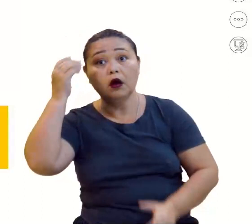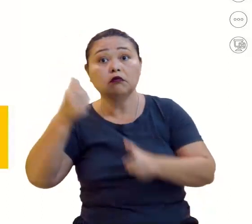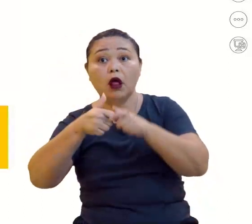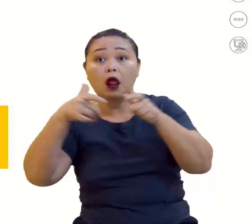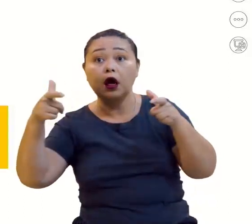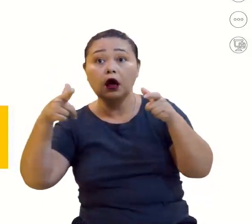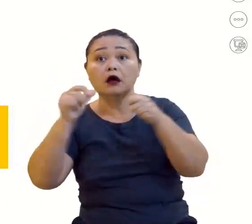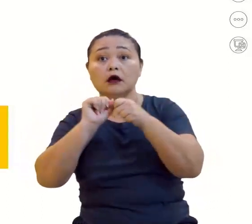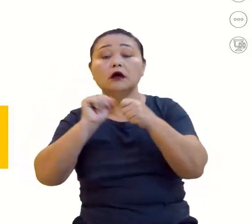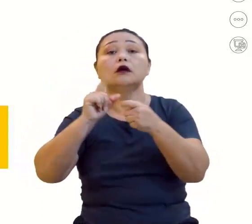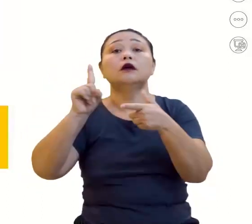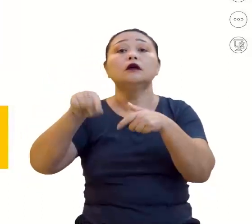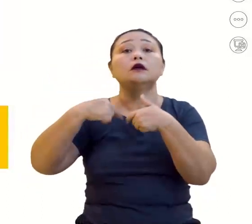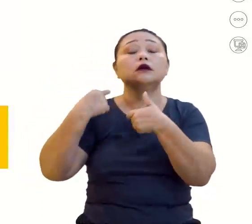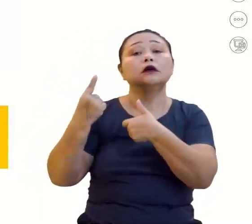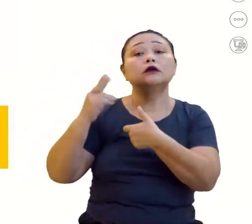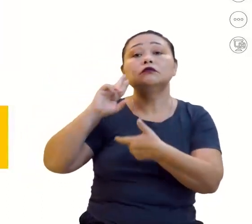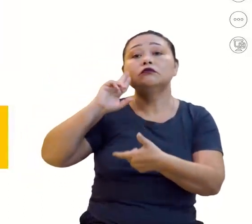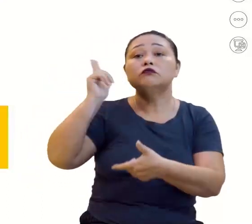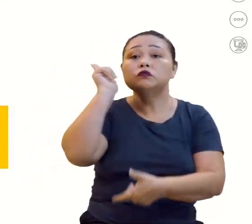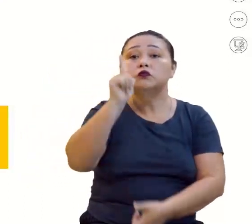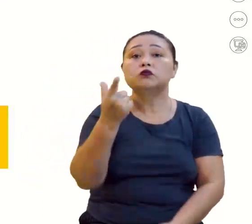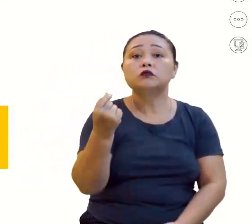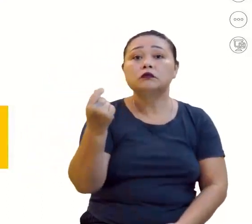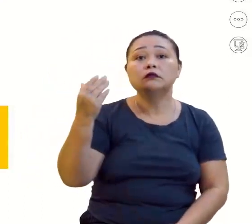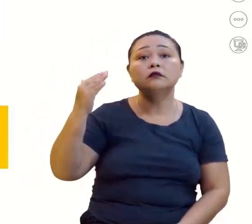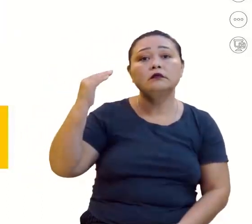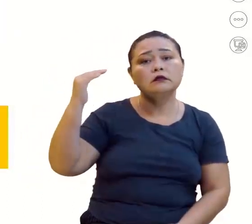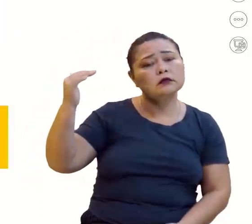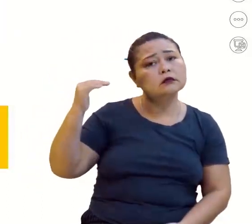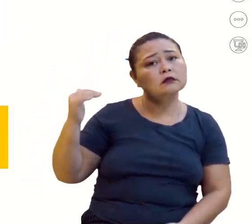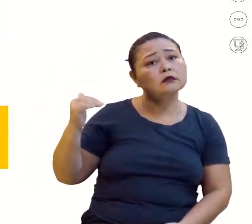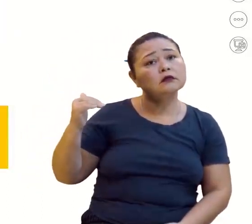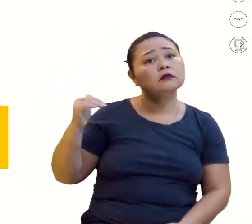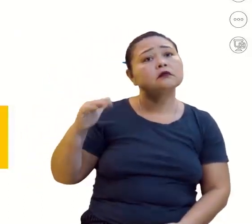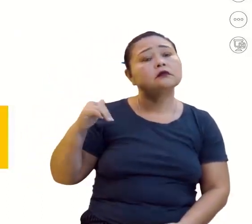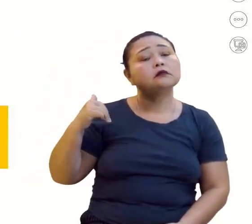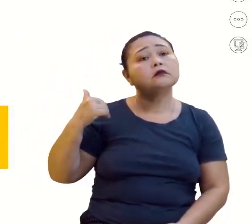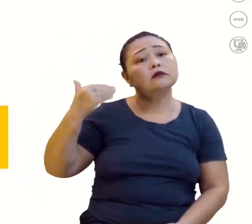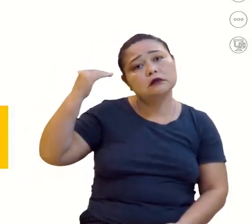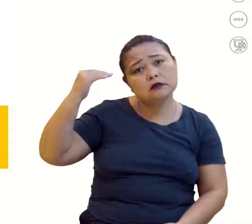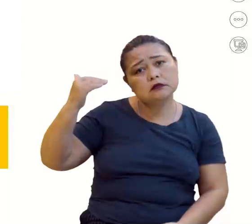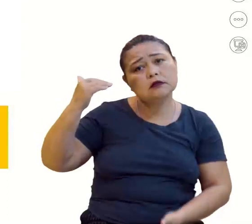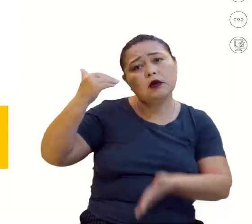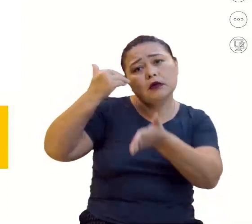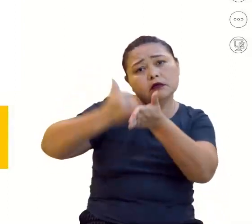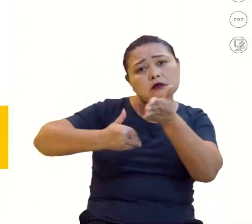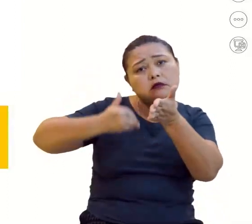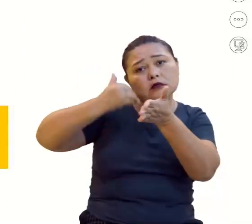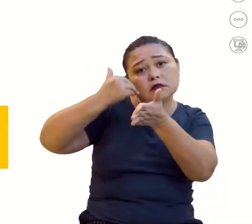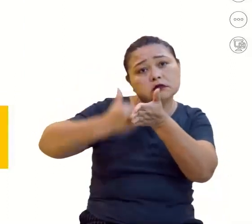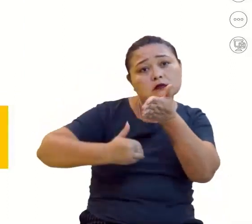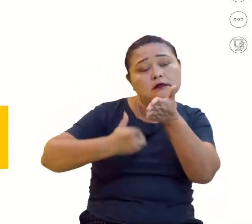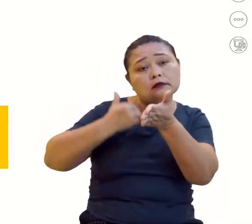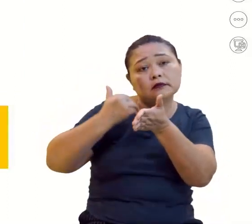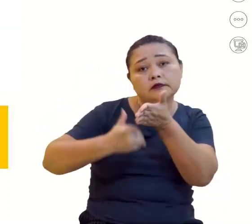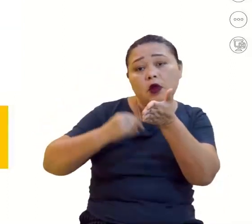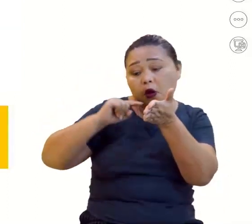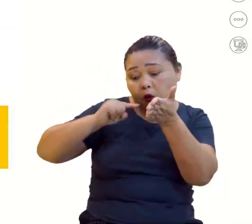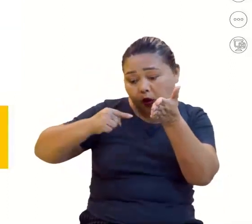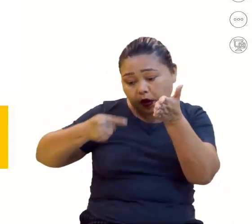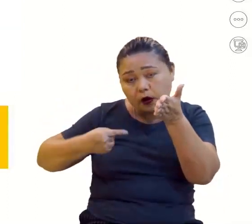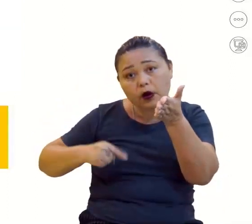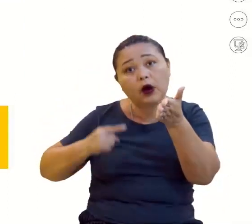aumentou mais um pouquinho. E aí a gente vai indo, né? E quanto mais você vai reduzindo, R$1,